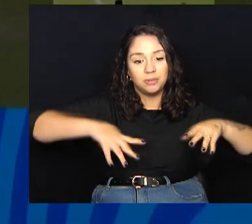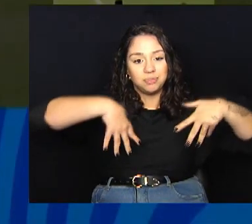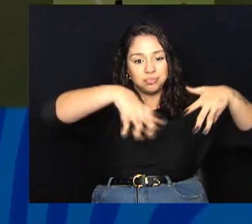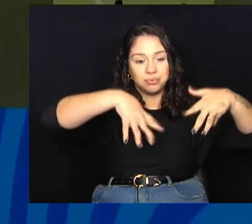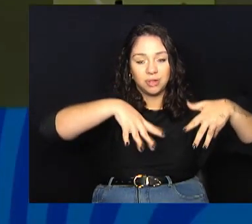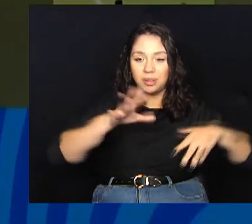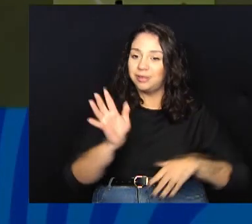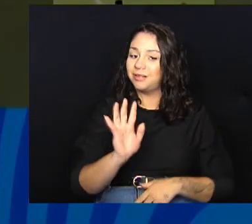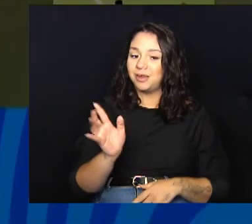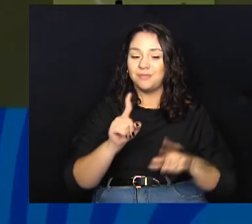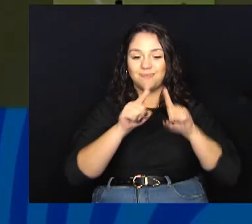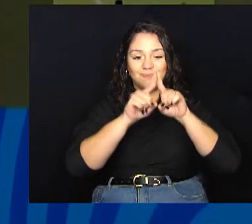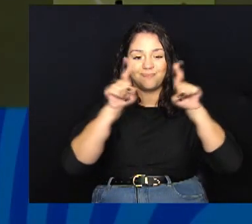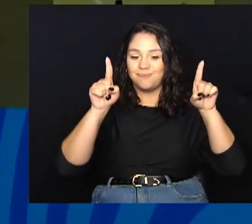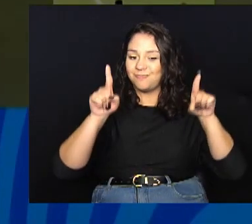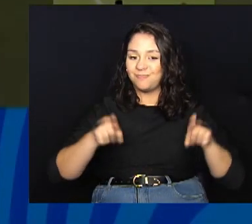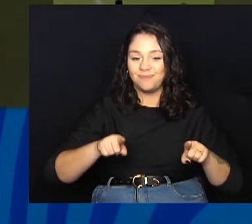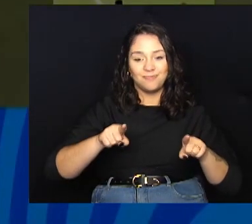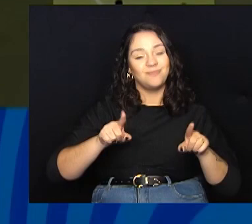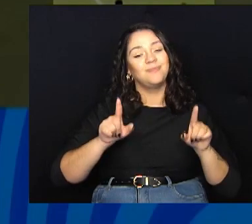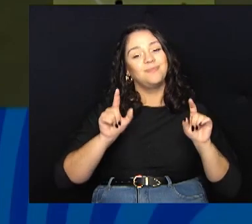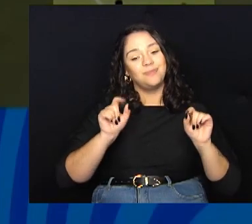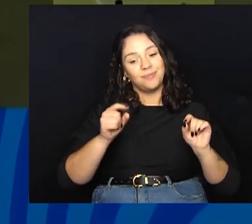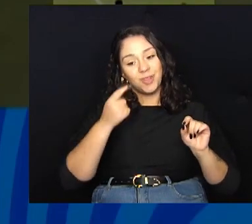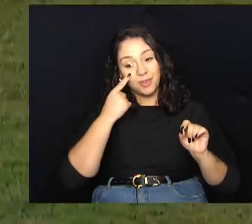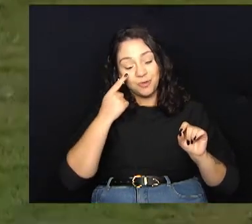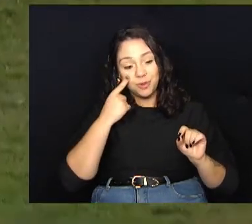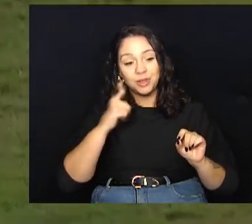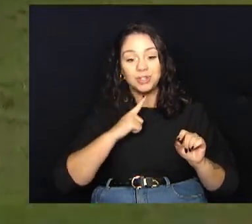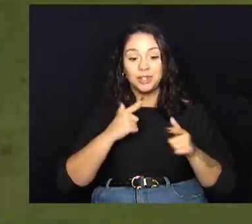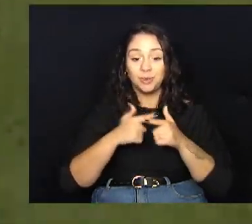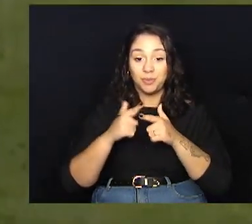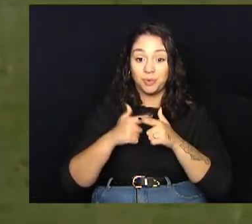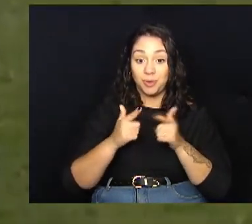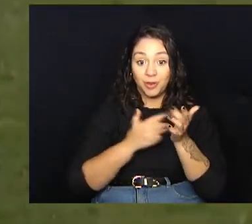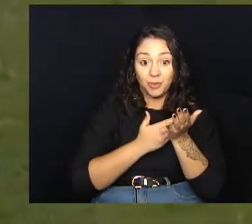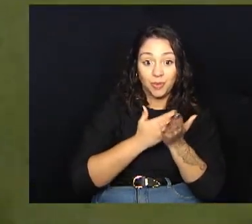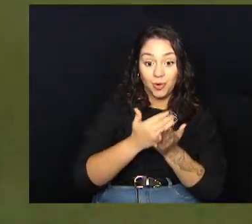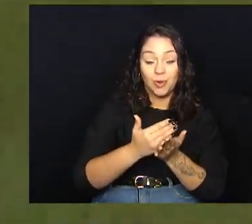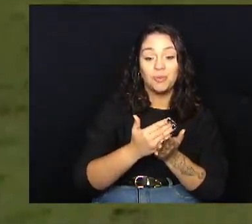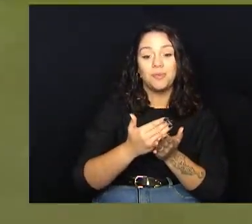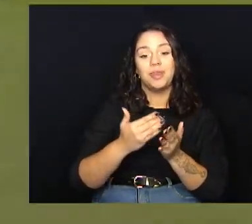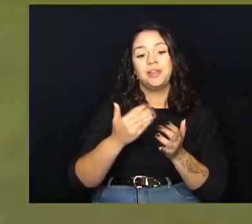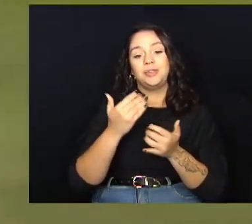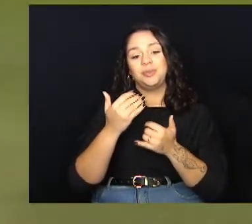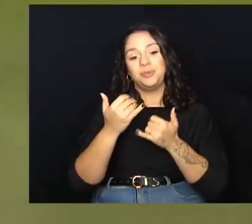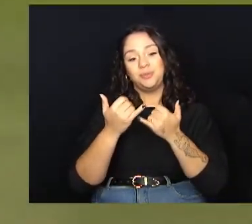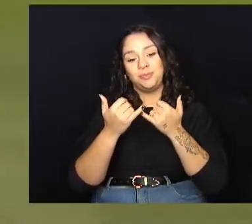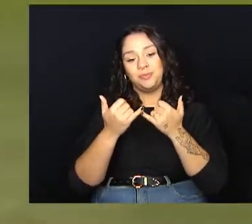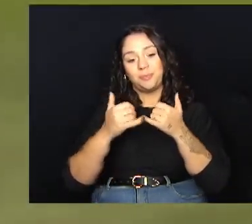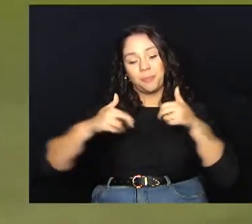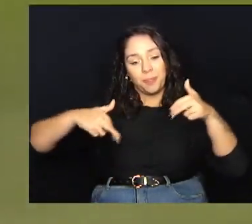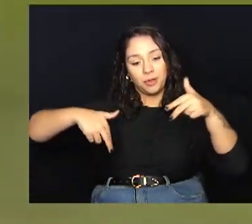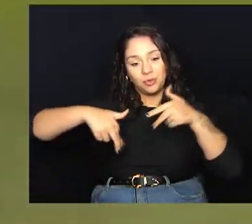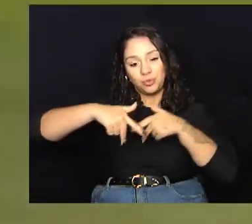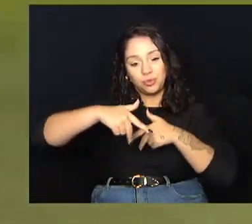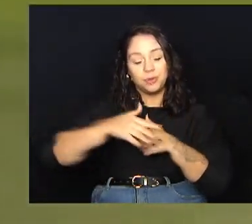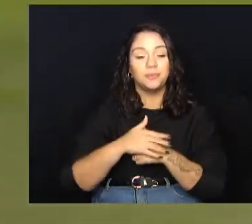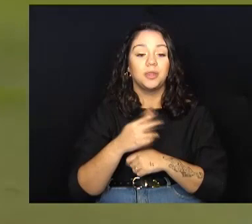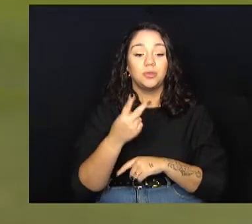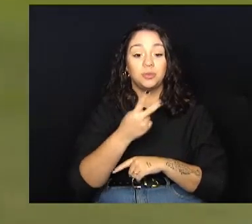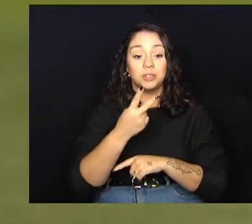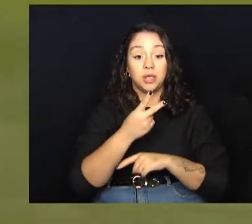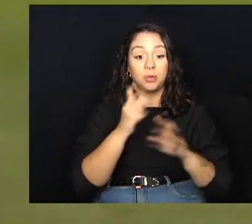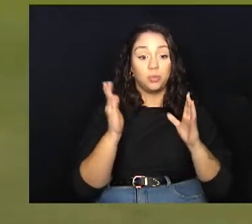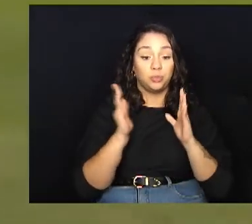o var chamou e viu posição de impedimento no início da jogada no segundo tempo aos